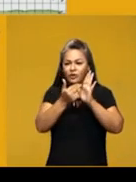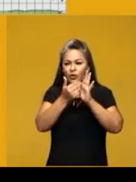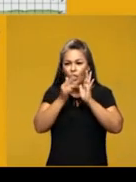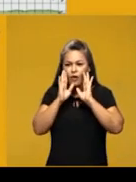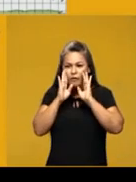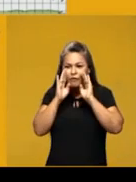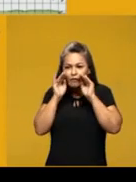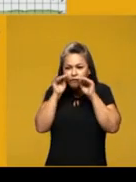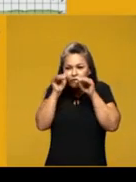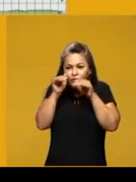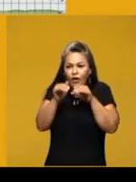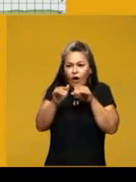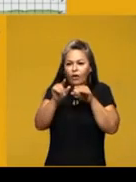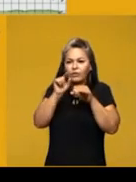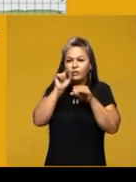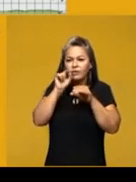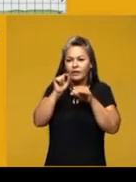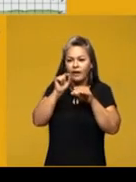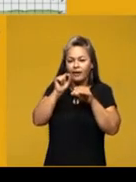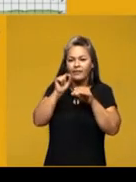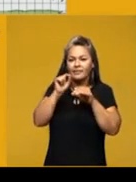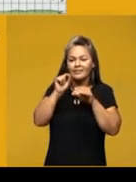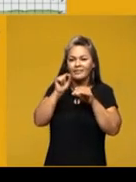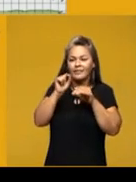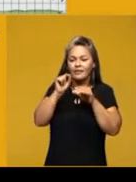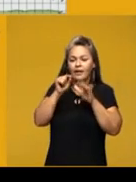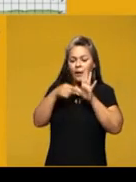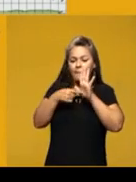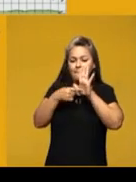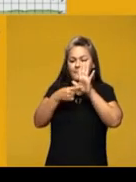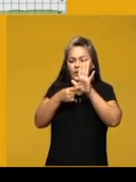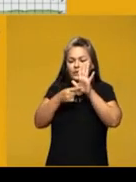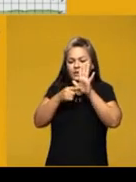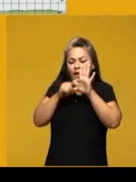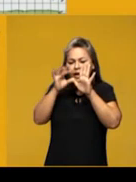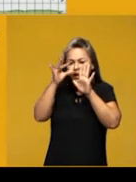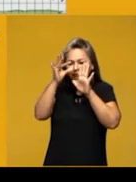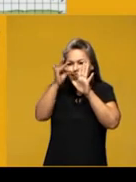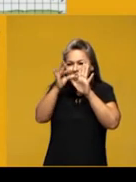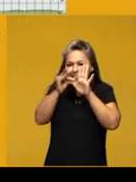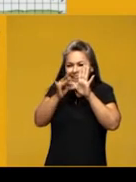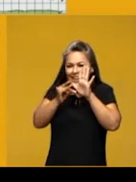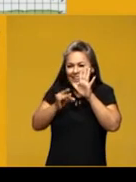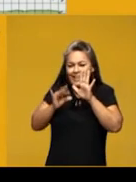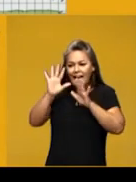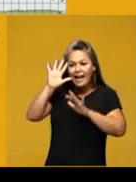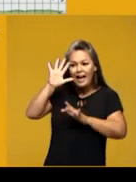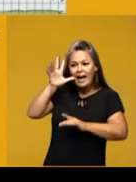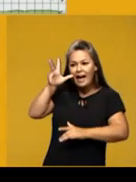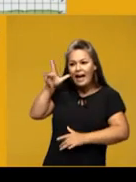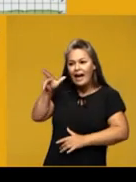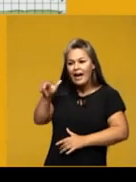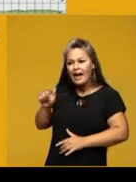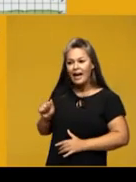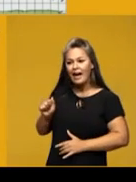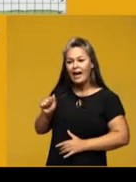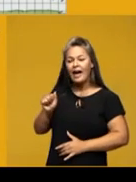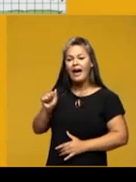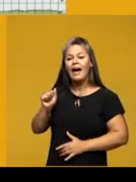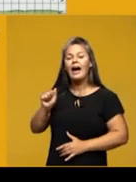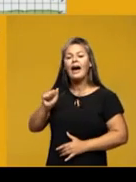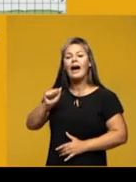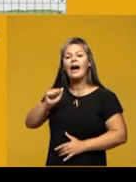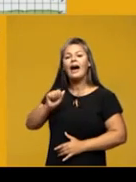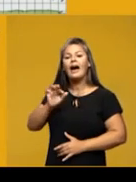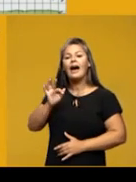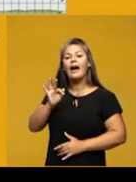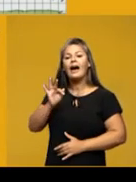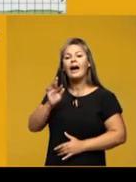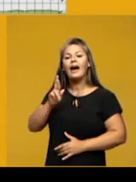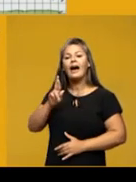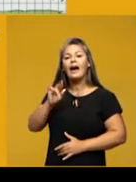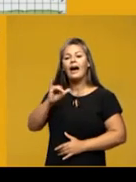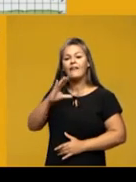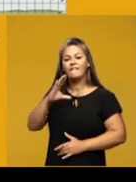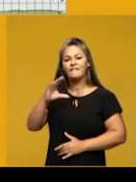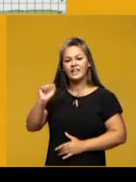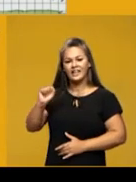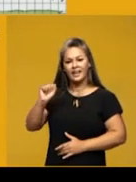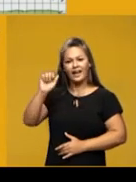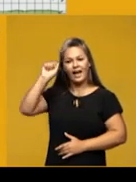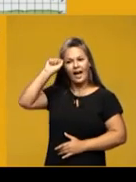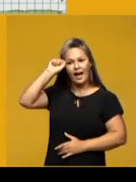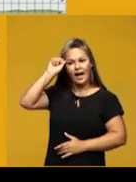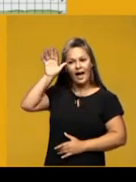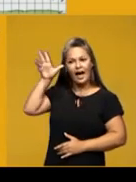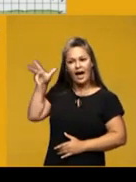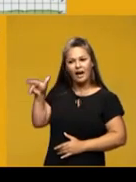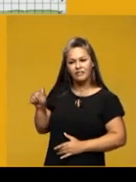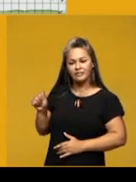deformada, mais um continente maior em relação ao da Europa e na América do Norte aqui, né, nesse contexto. O que significa, né?